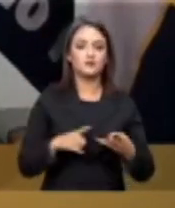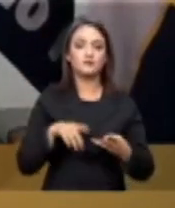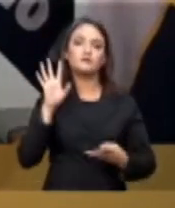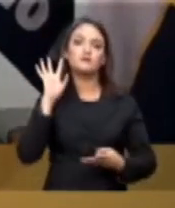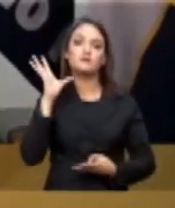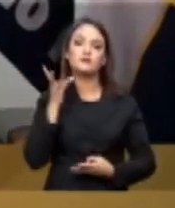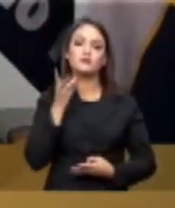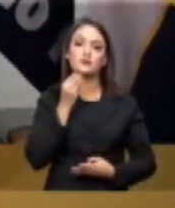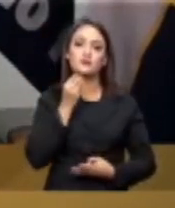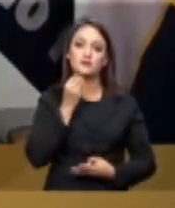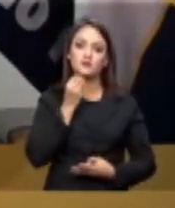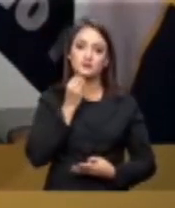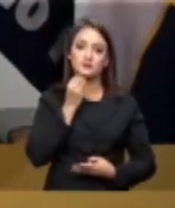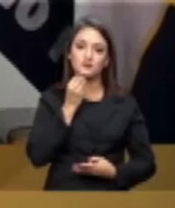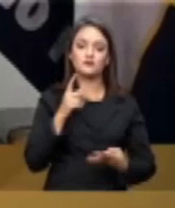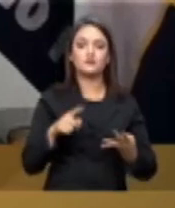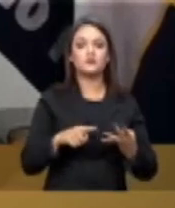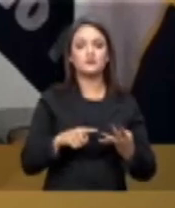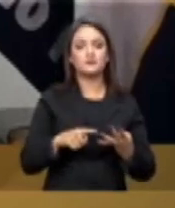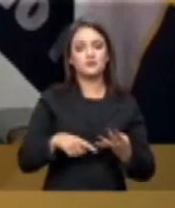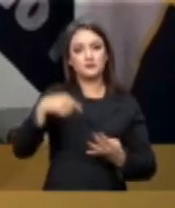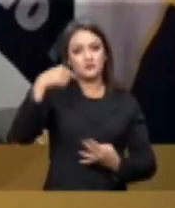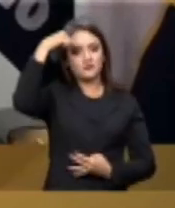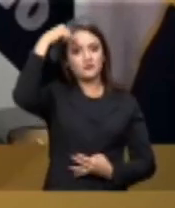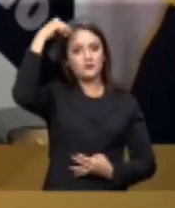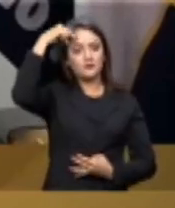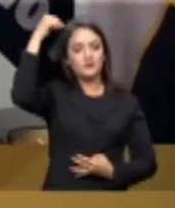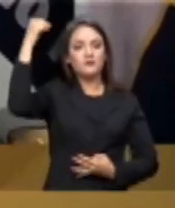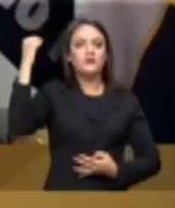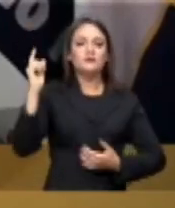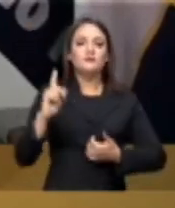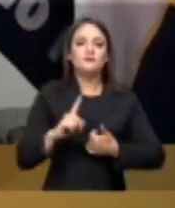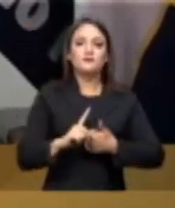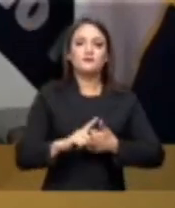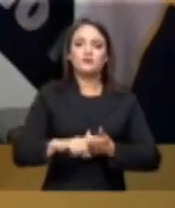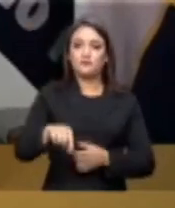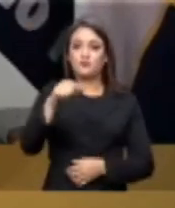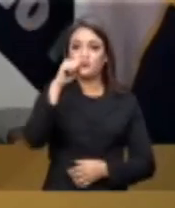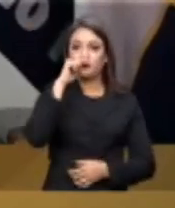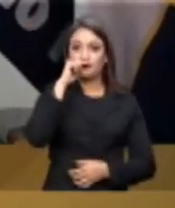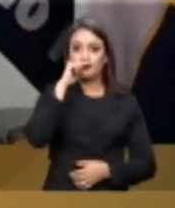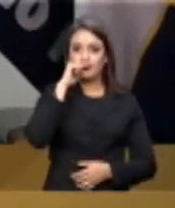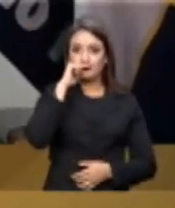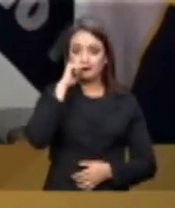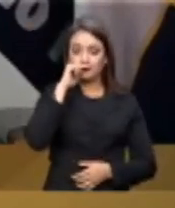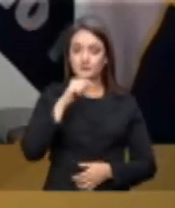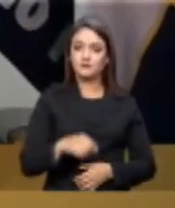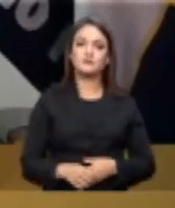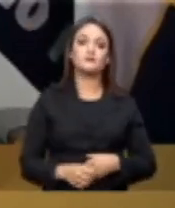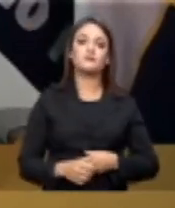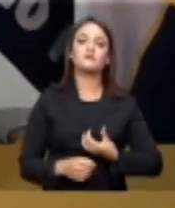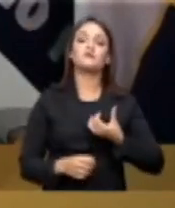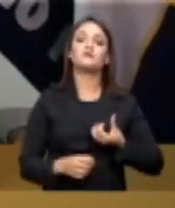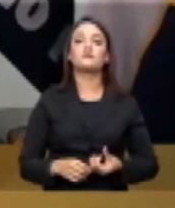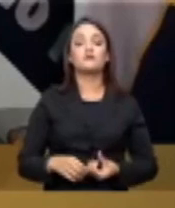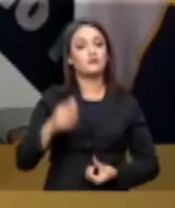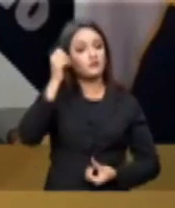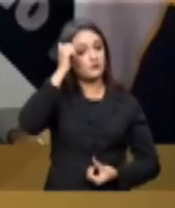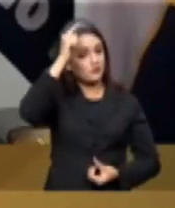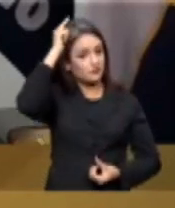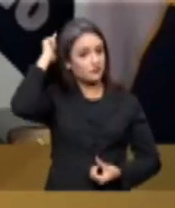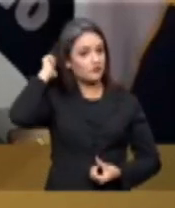Dias Toffoli, ministro Roberto Barroso, ministro Edson Fachin, ministro Alexandre de